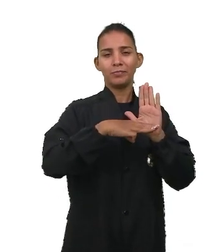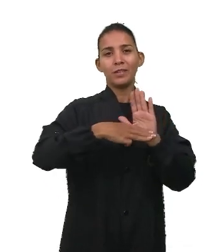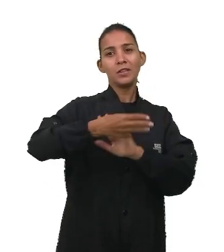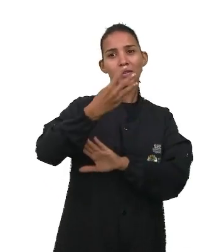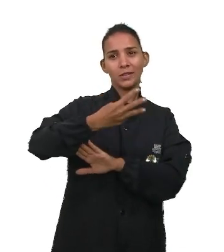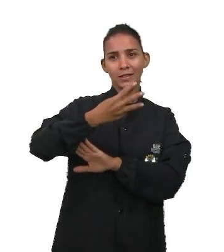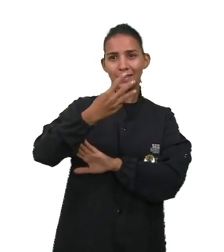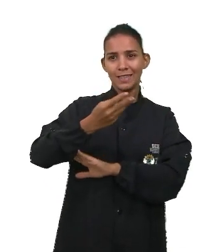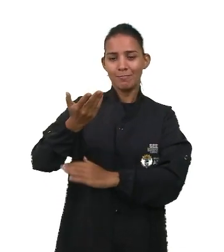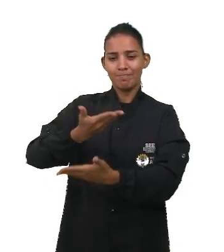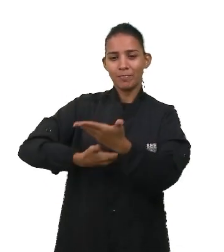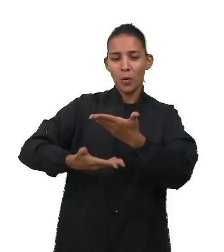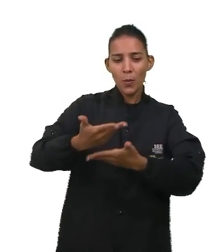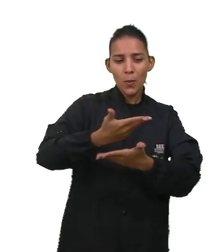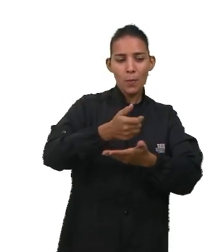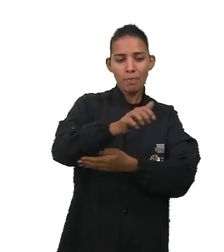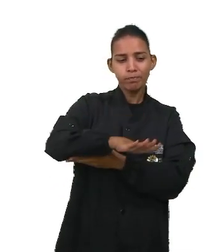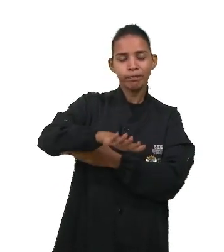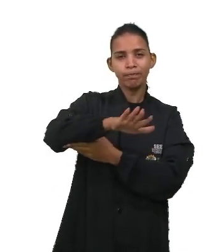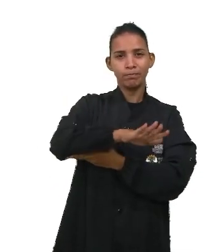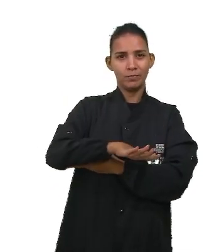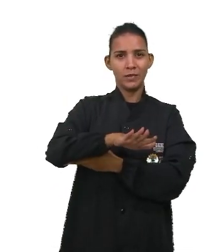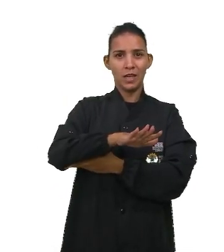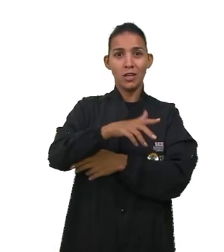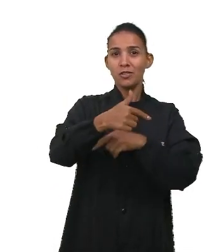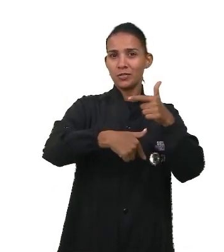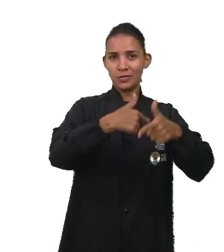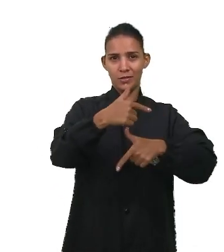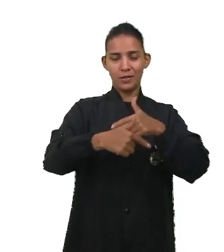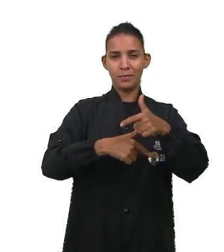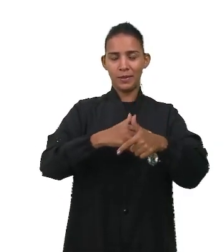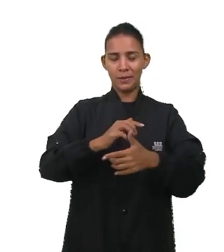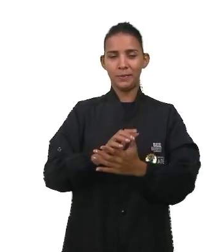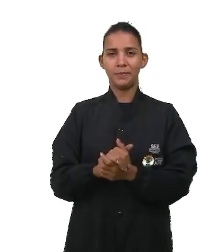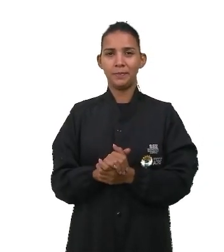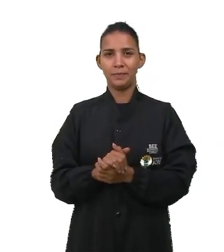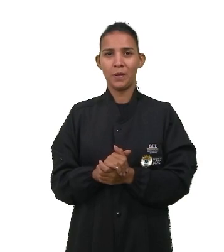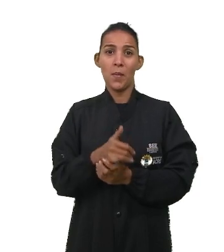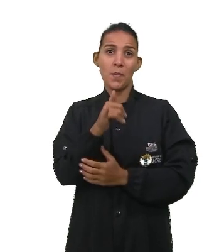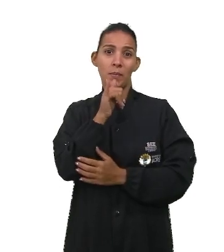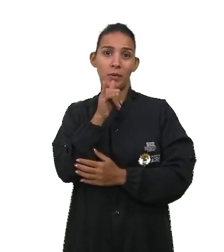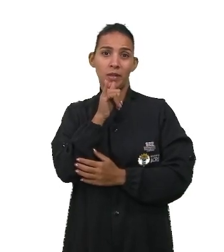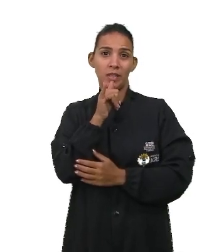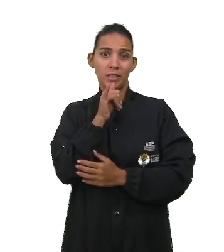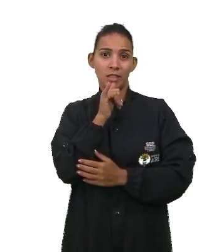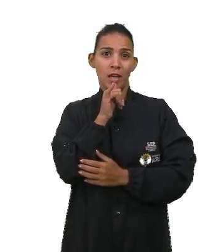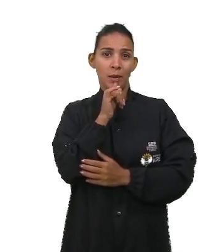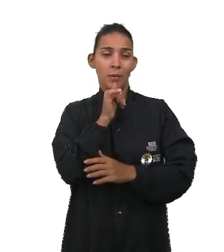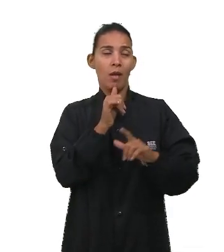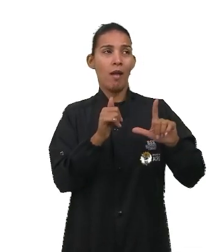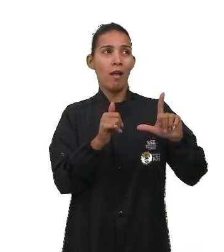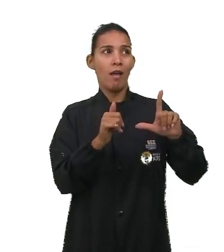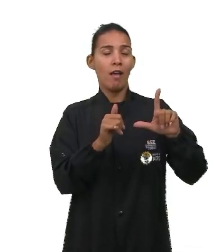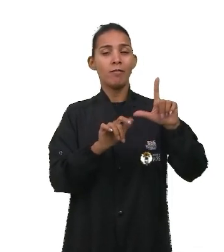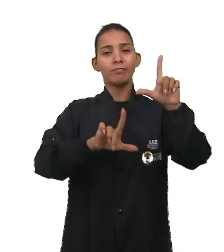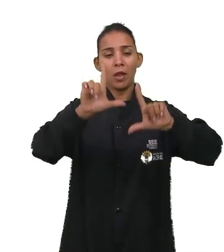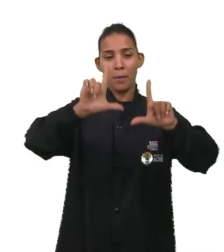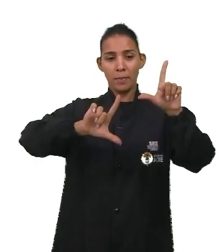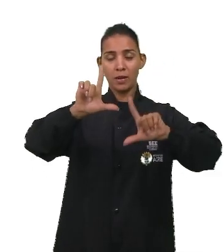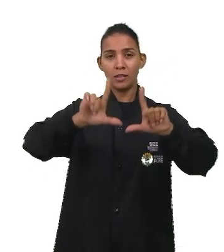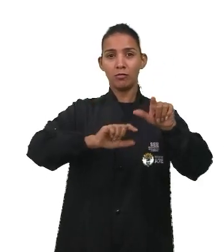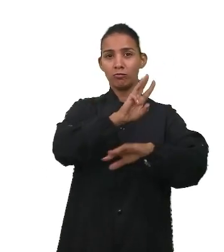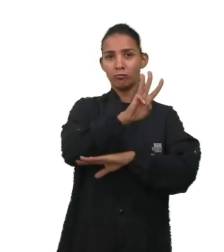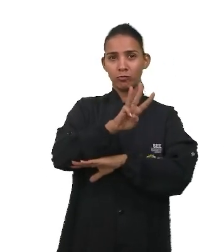ambientes colaborativos. Os ambientes colaborativos, como plataformas online e espaços de